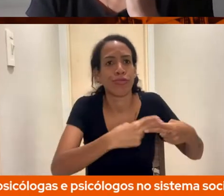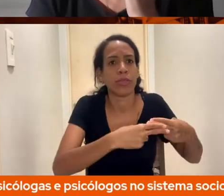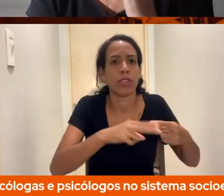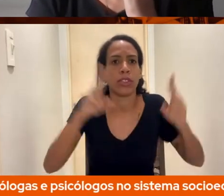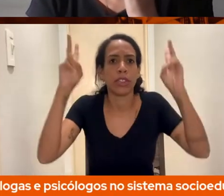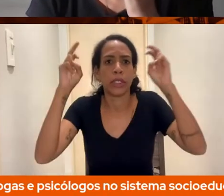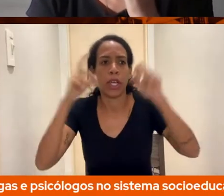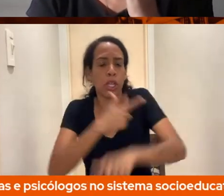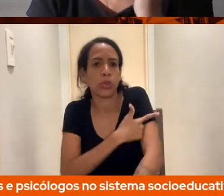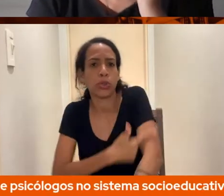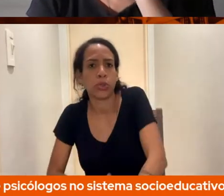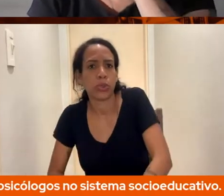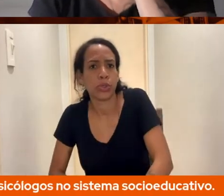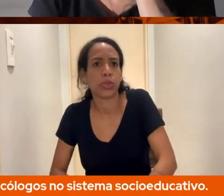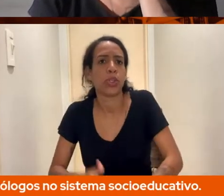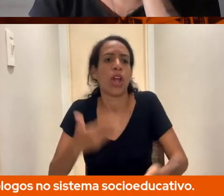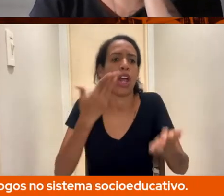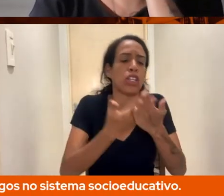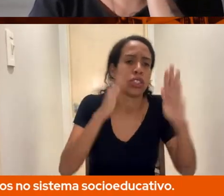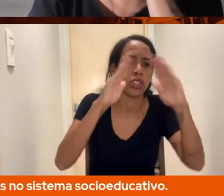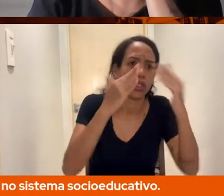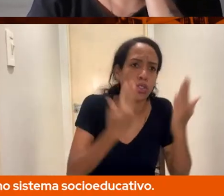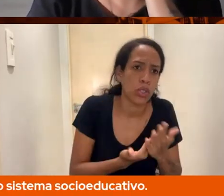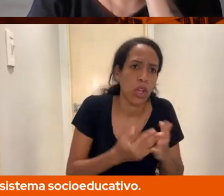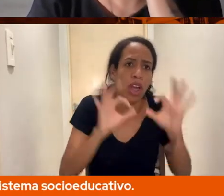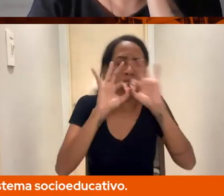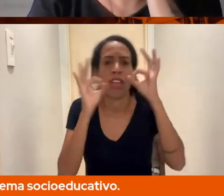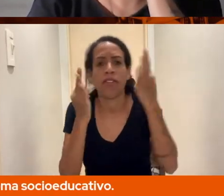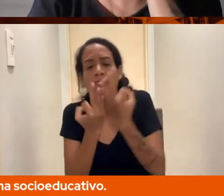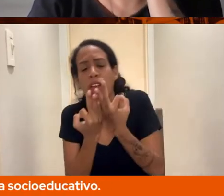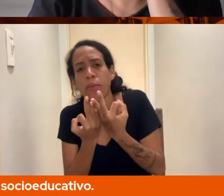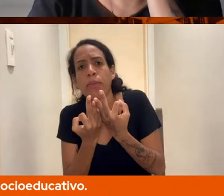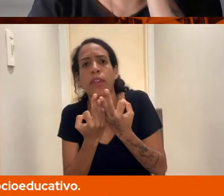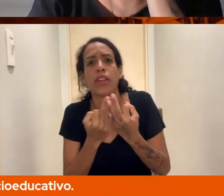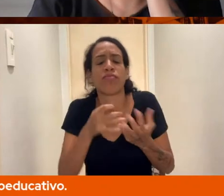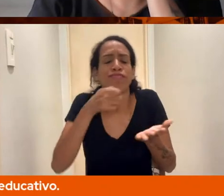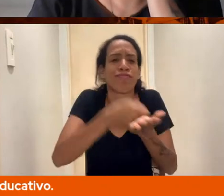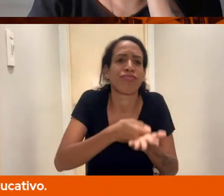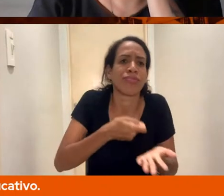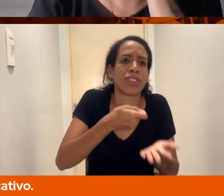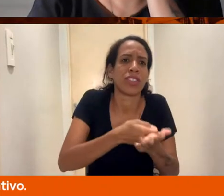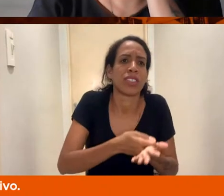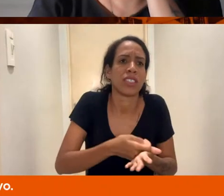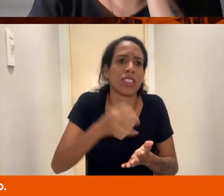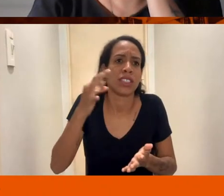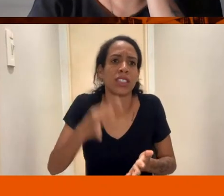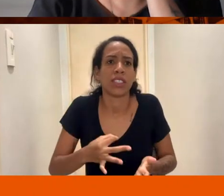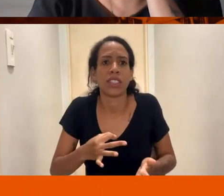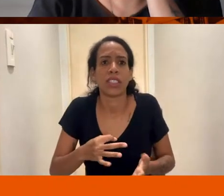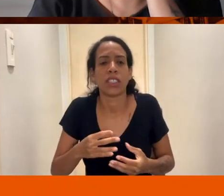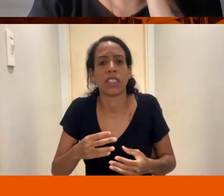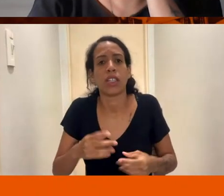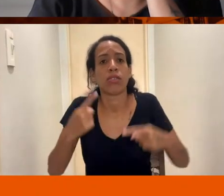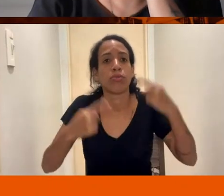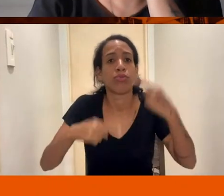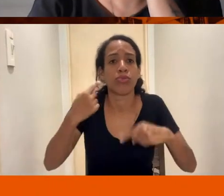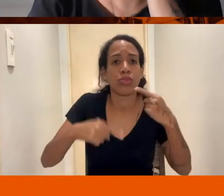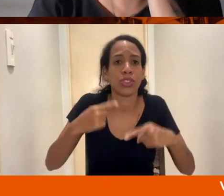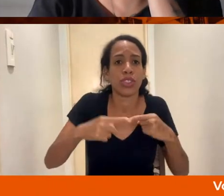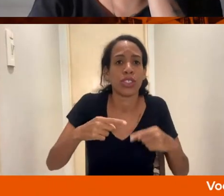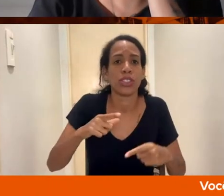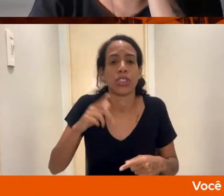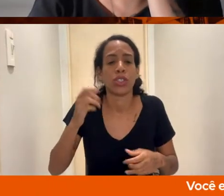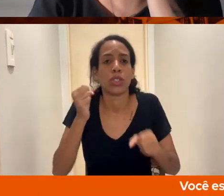da educação, as questões da escola, as questões da família, e de fato é isso, né? Que projeto político a gente vem